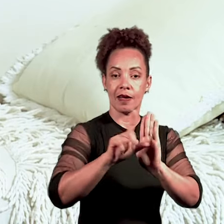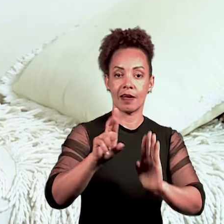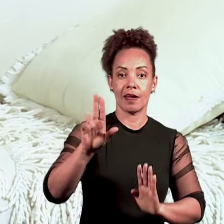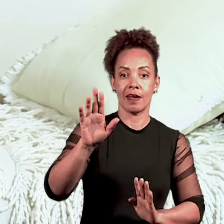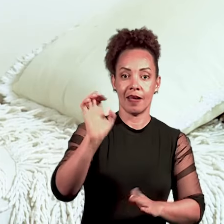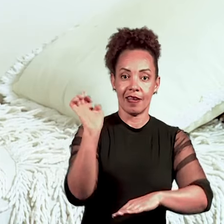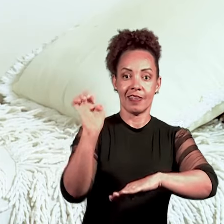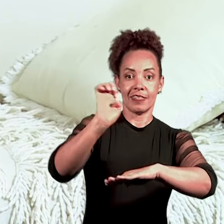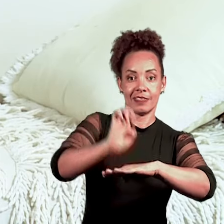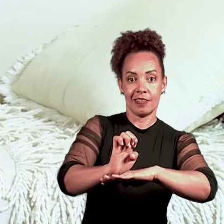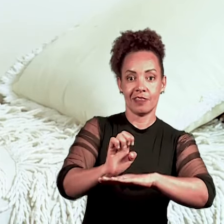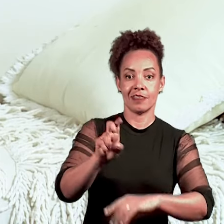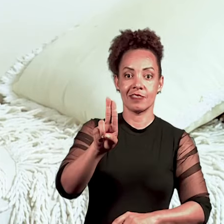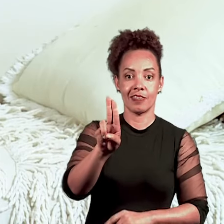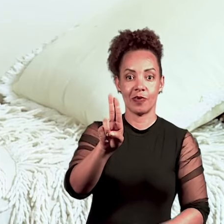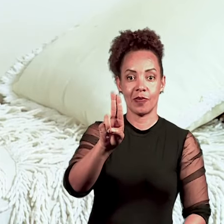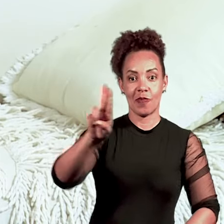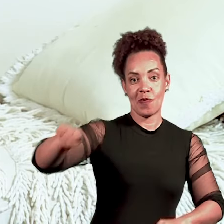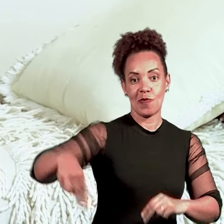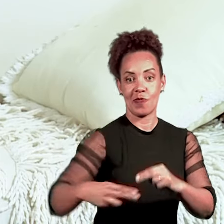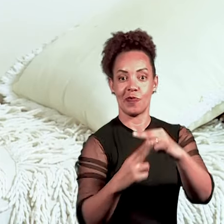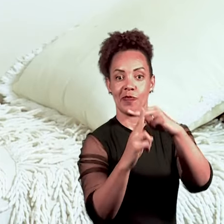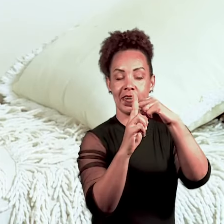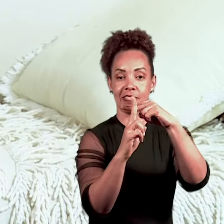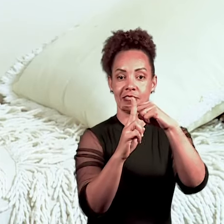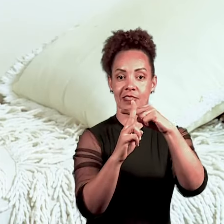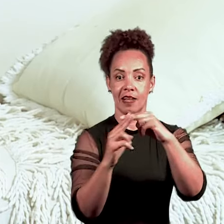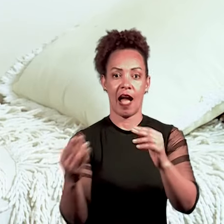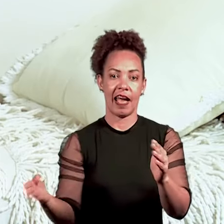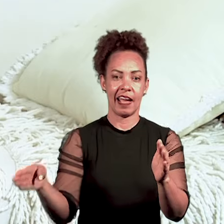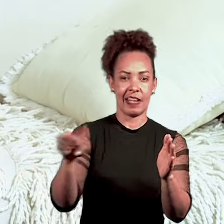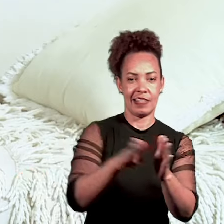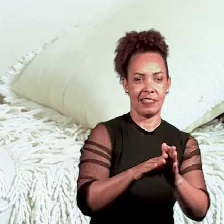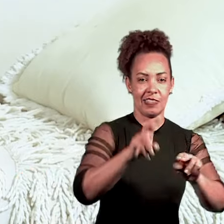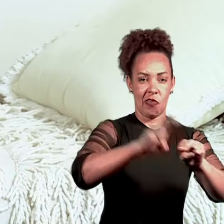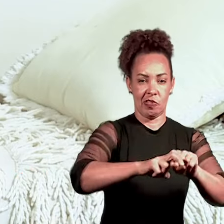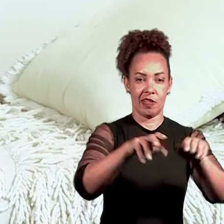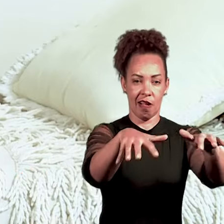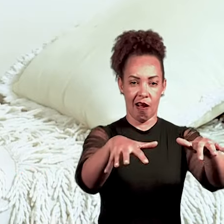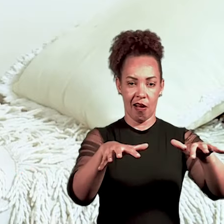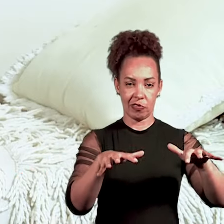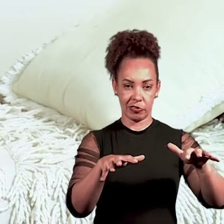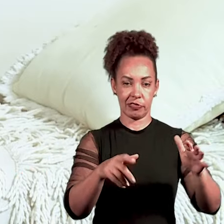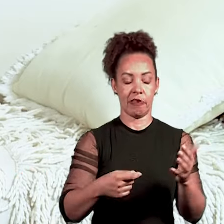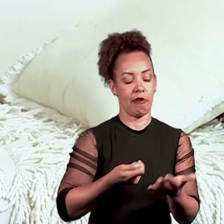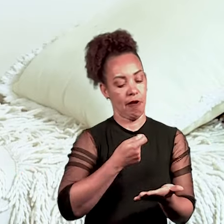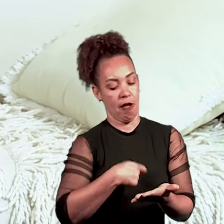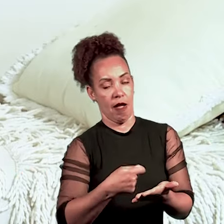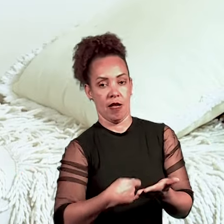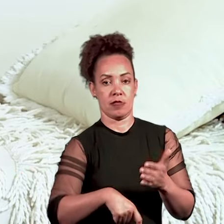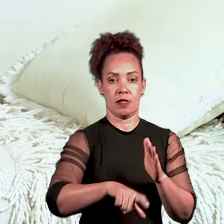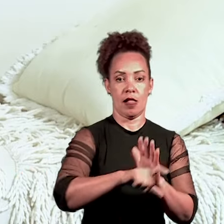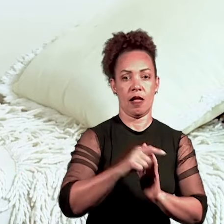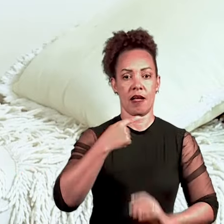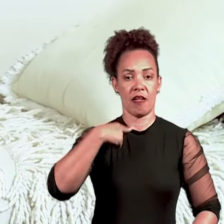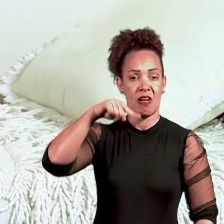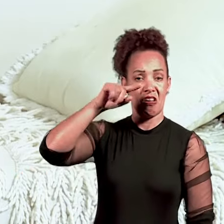a UESC, e chegou no auditório para assinar a lei e disse: o